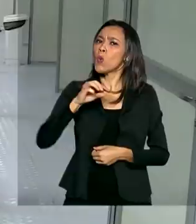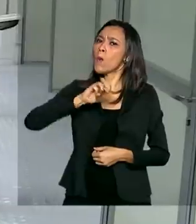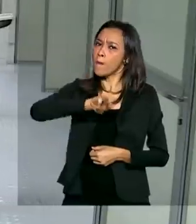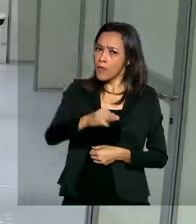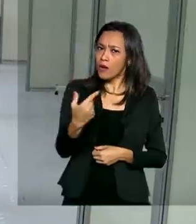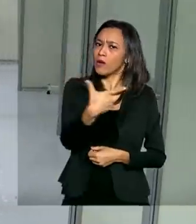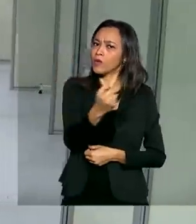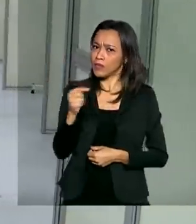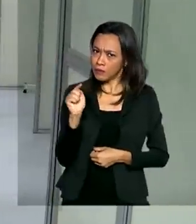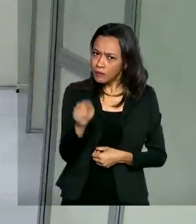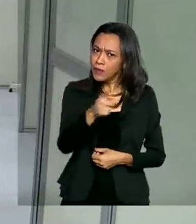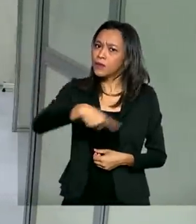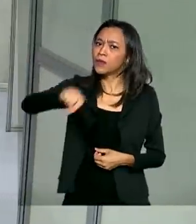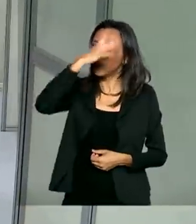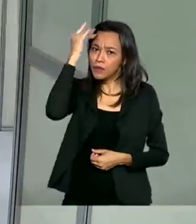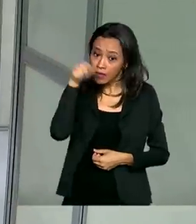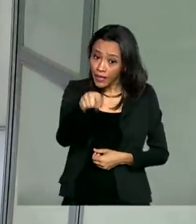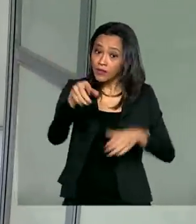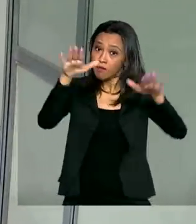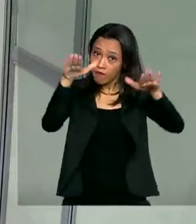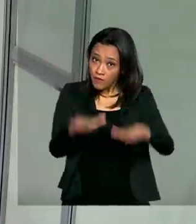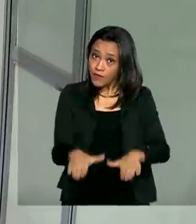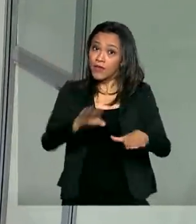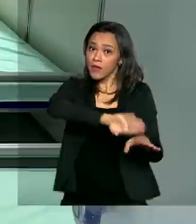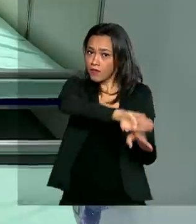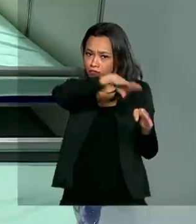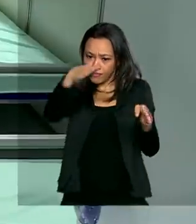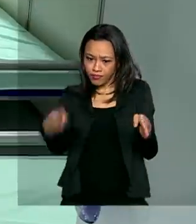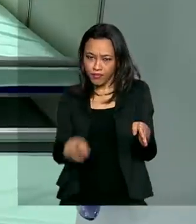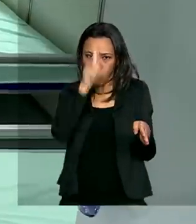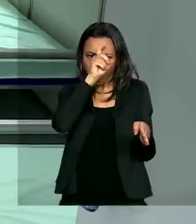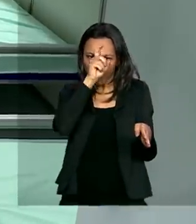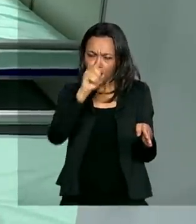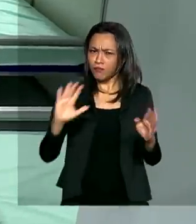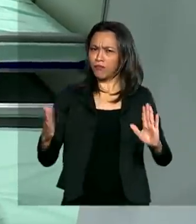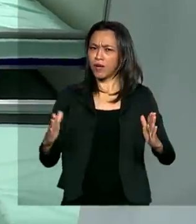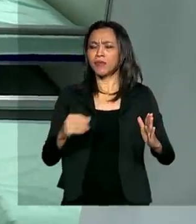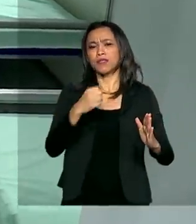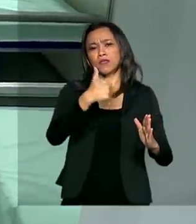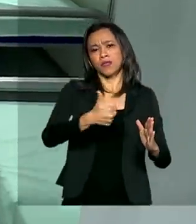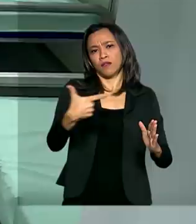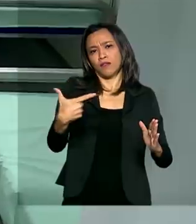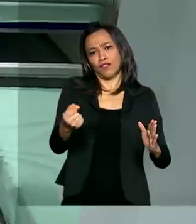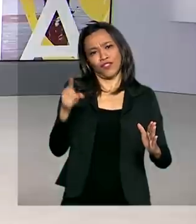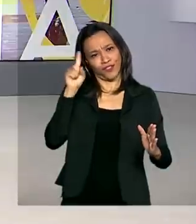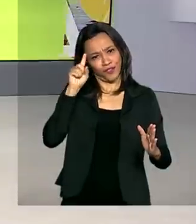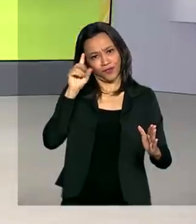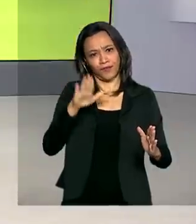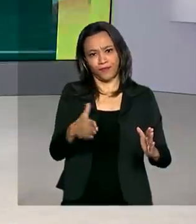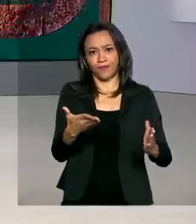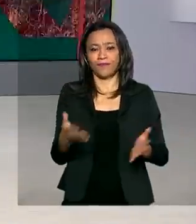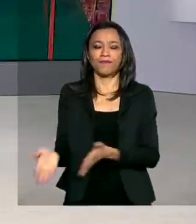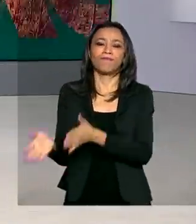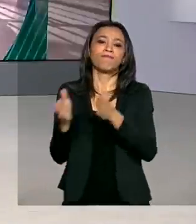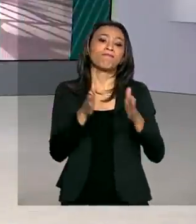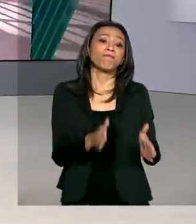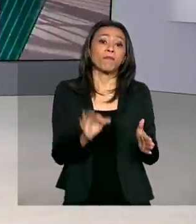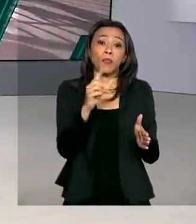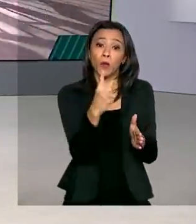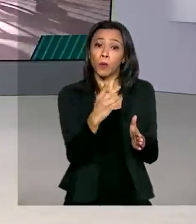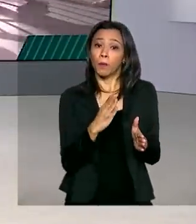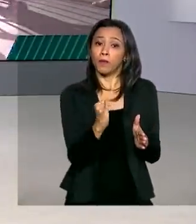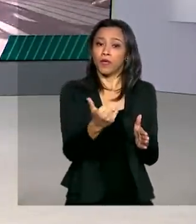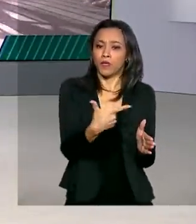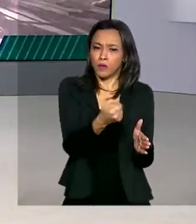E a previsão é que a estrutura permaneça montada por pelo menos 120 dias. 1 bilhão e